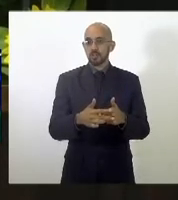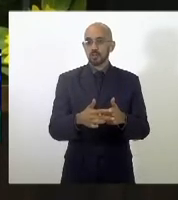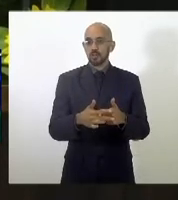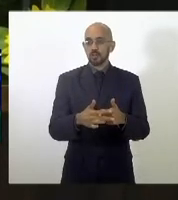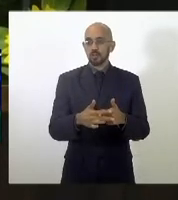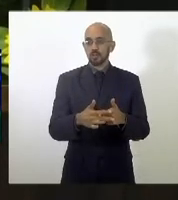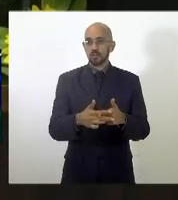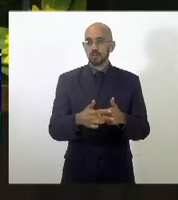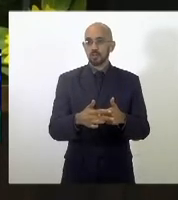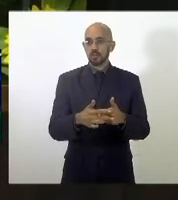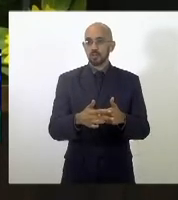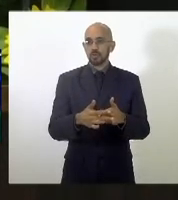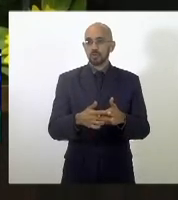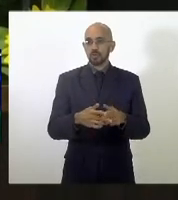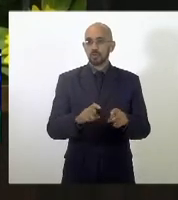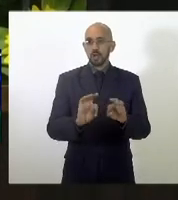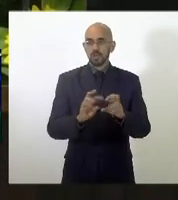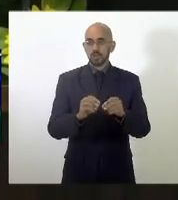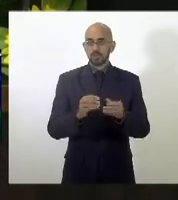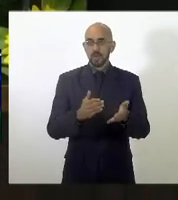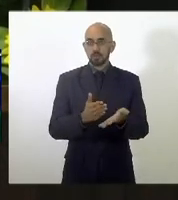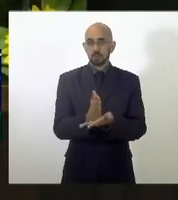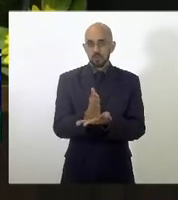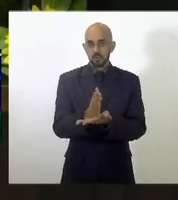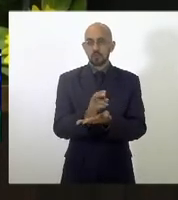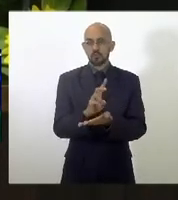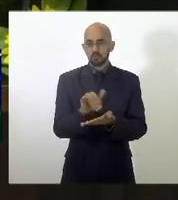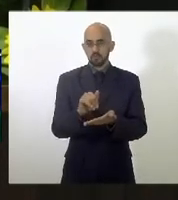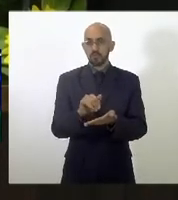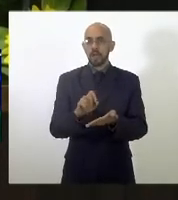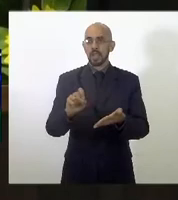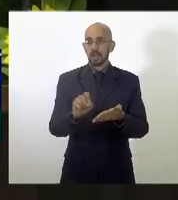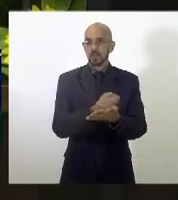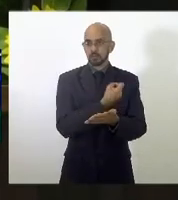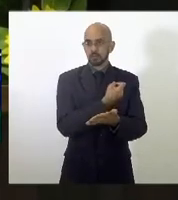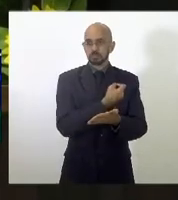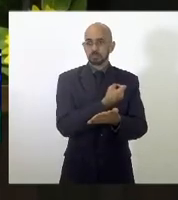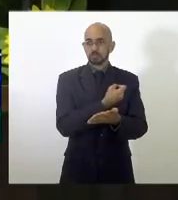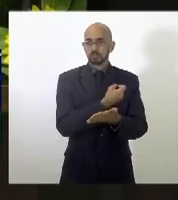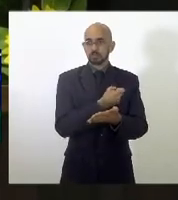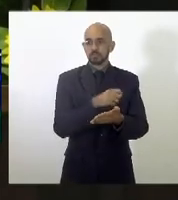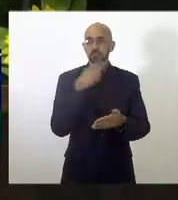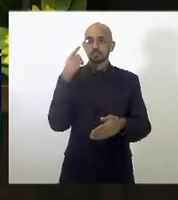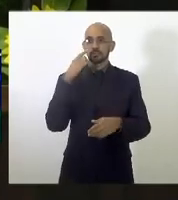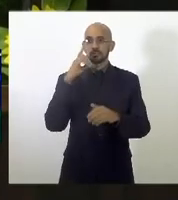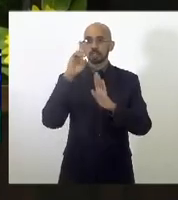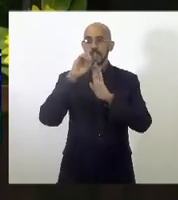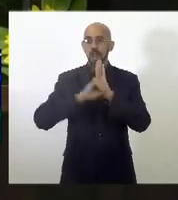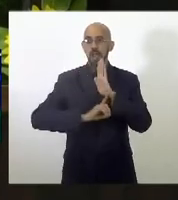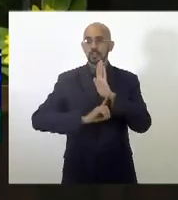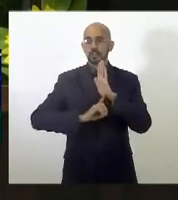pedida. Senhores que aprovam, permaneçam como estão, aprovado, vai autógrafo. Declaração de voto antes.